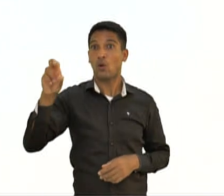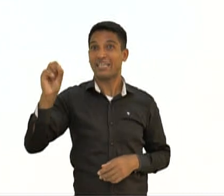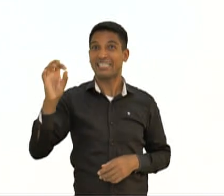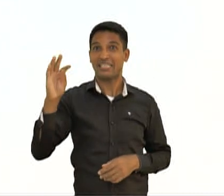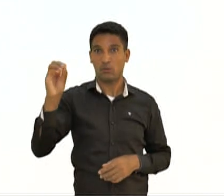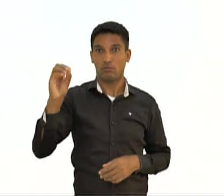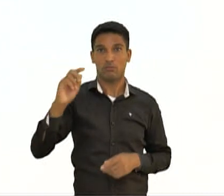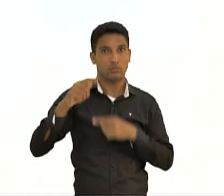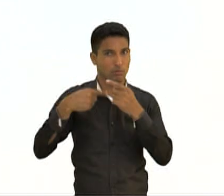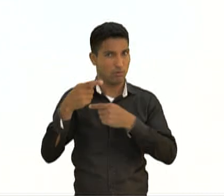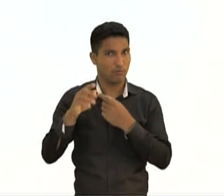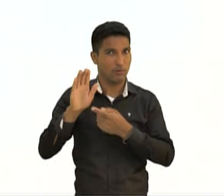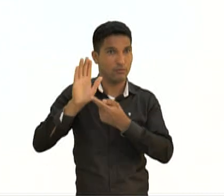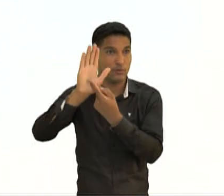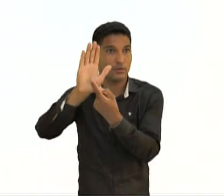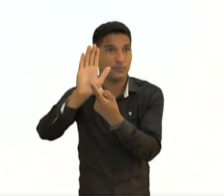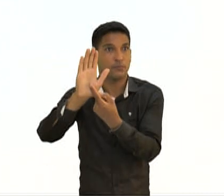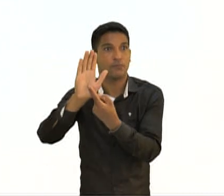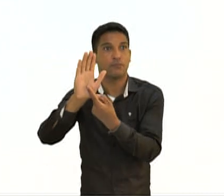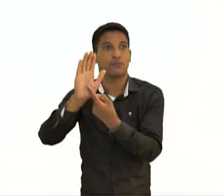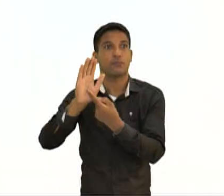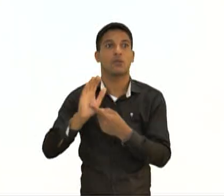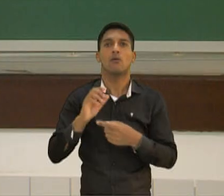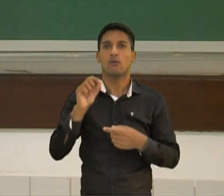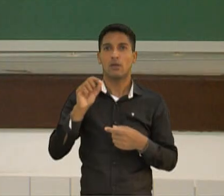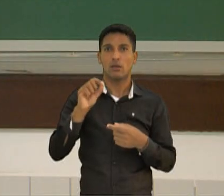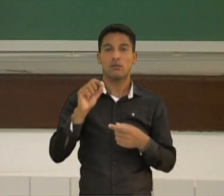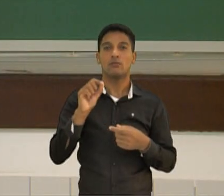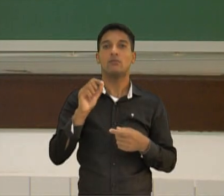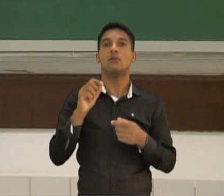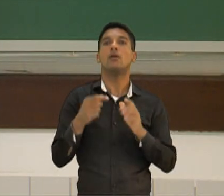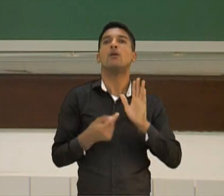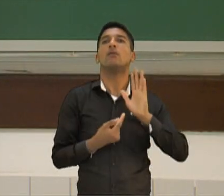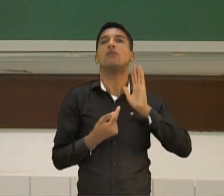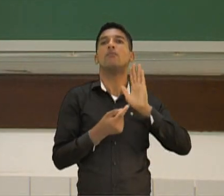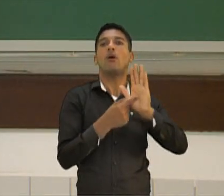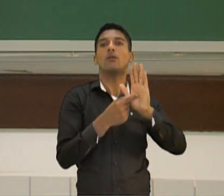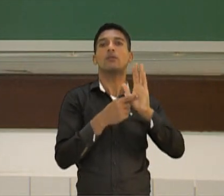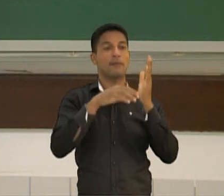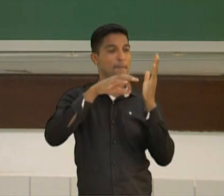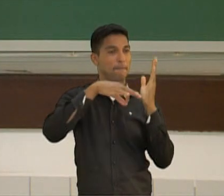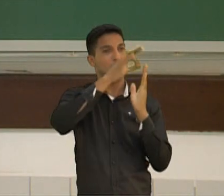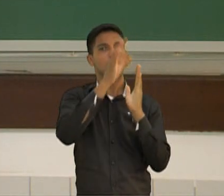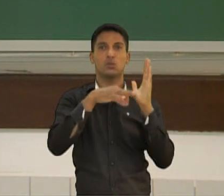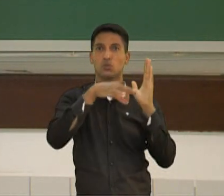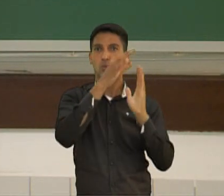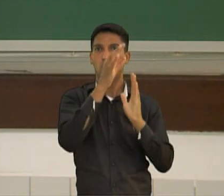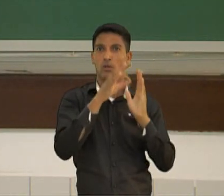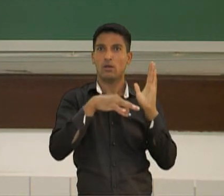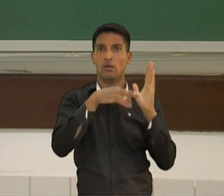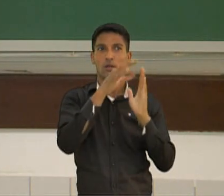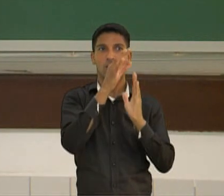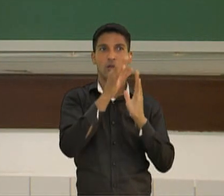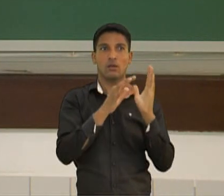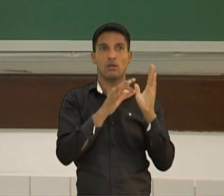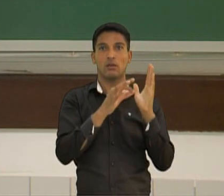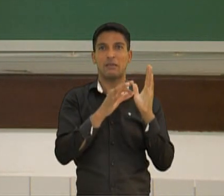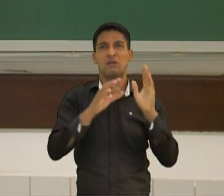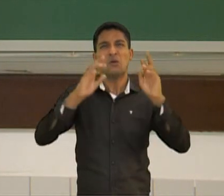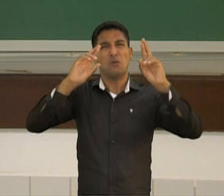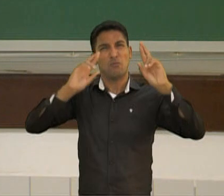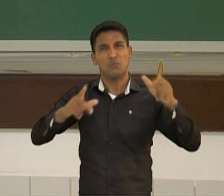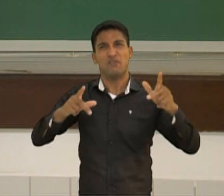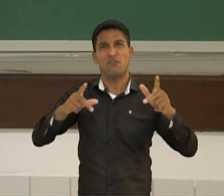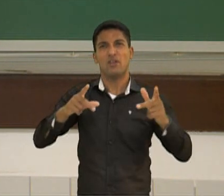legal, você chegar a criar uma pintura onde seja excessivamente longe da realidade,